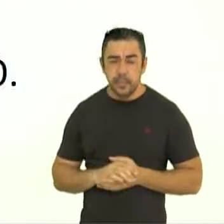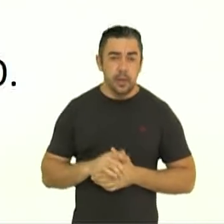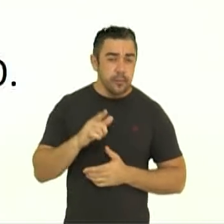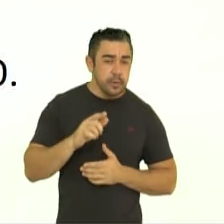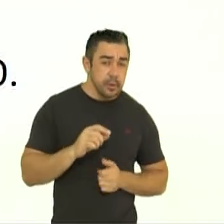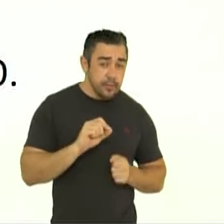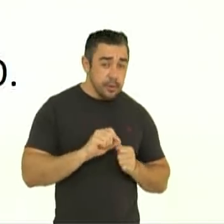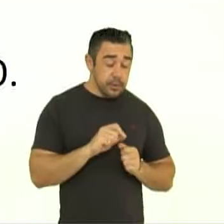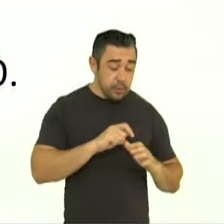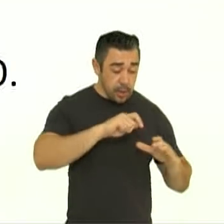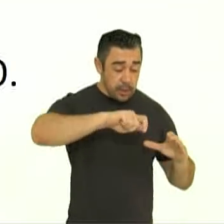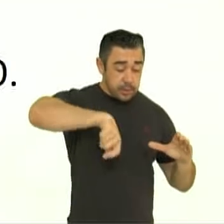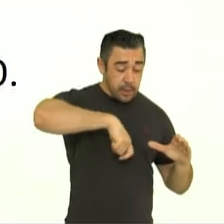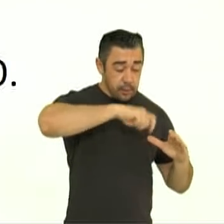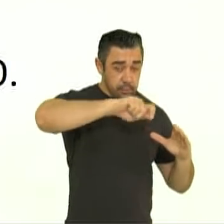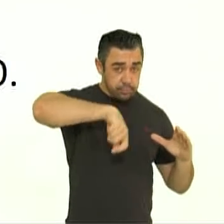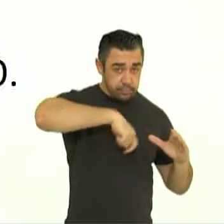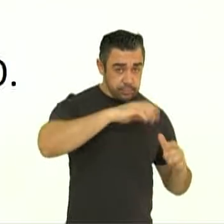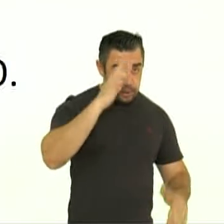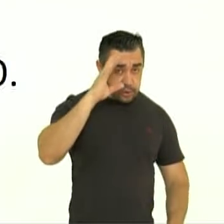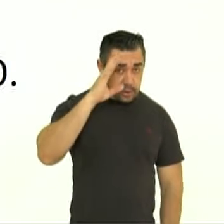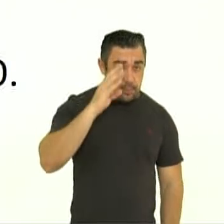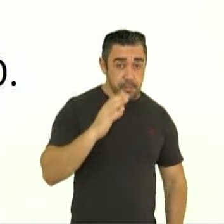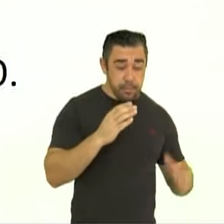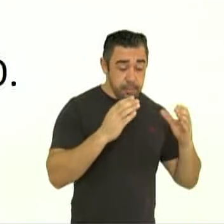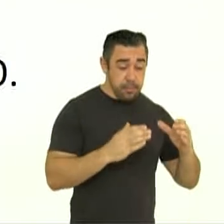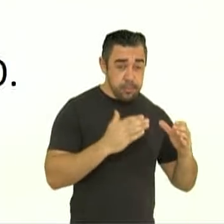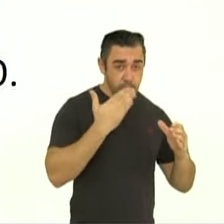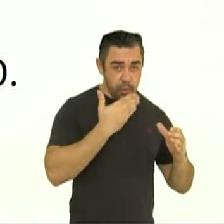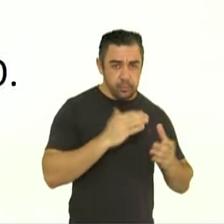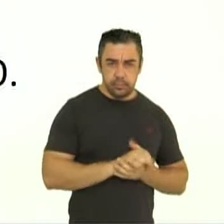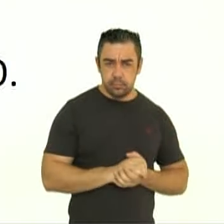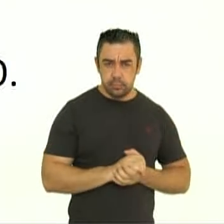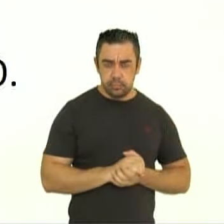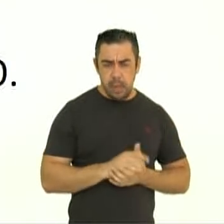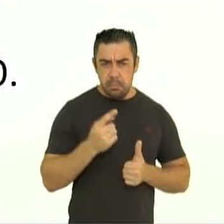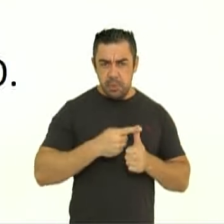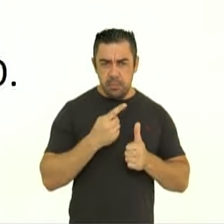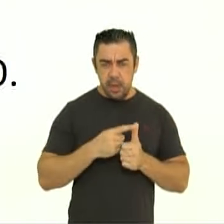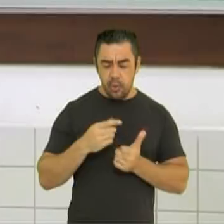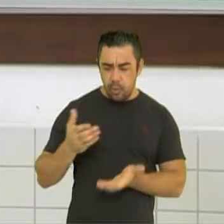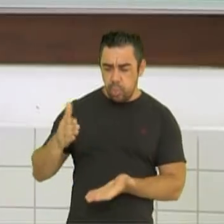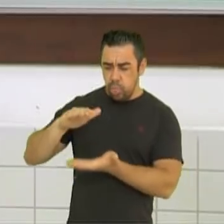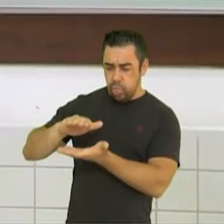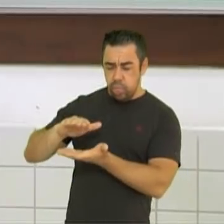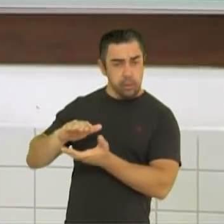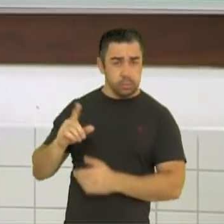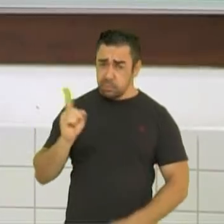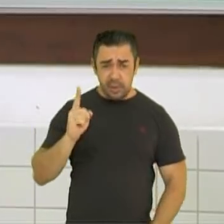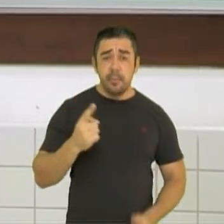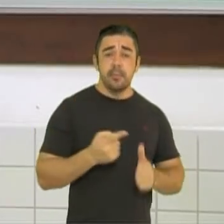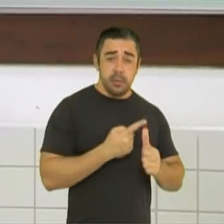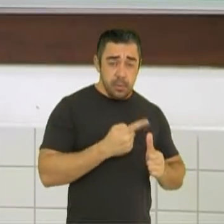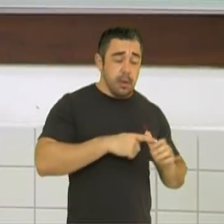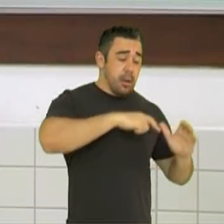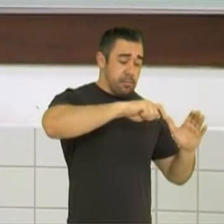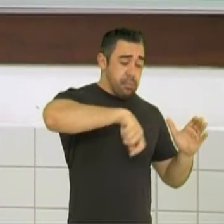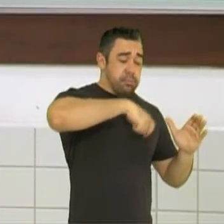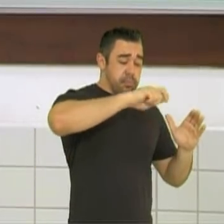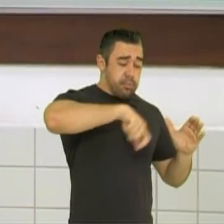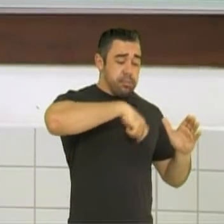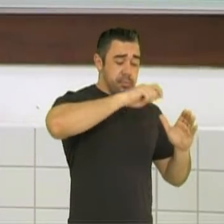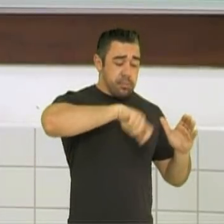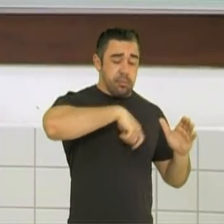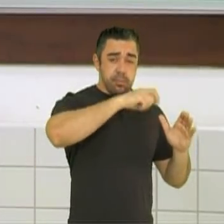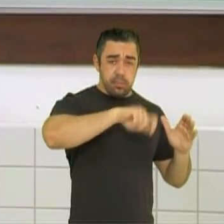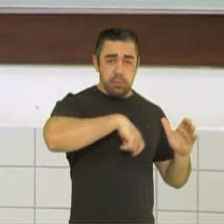uma receita de bolo, por exemplo, tá? Você começa pelo recheio? Não, né? A menos que você prepare e reserve, mas